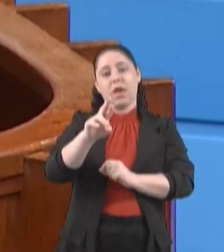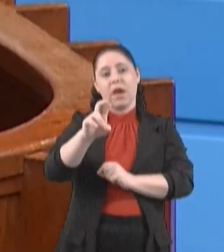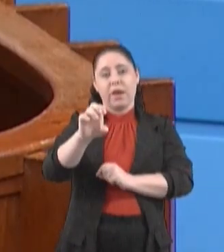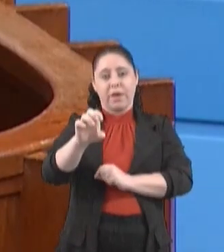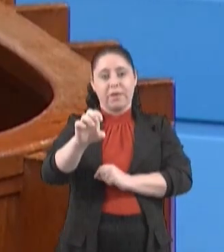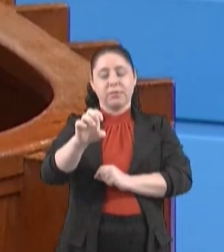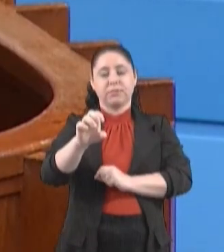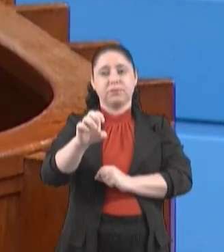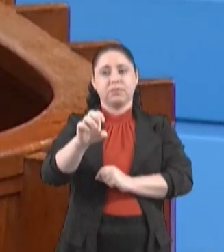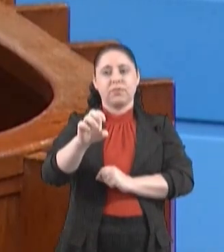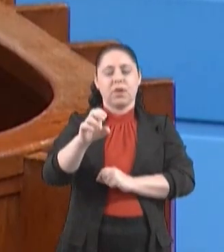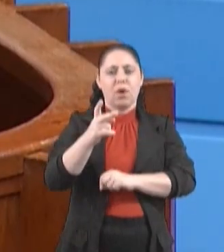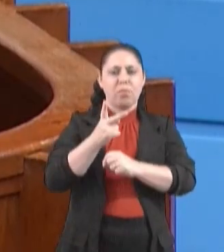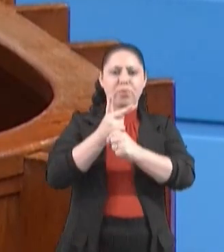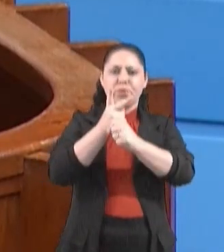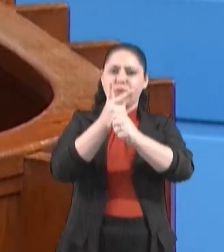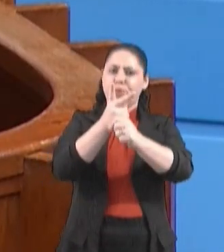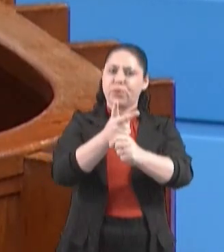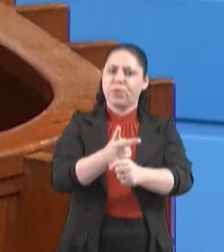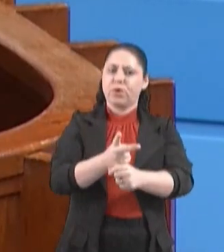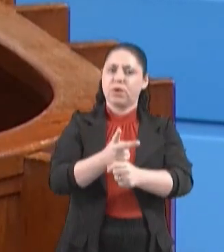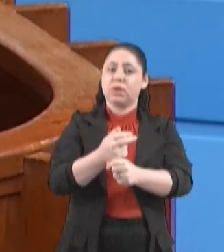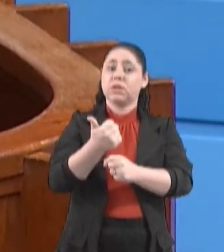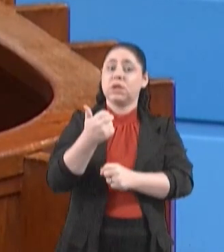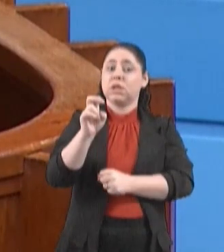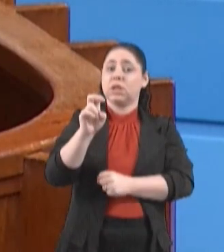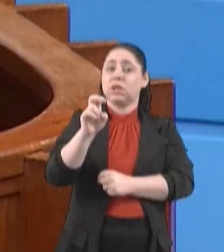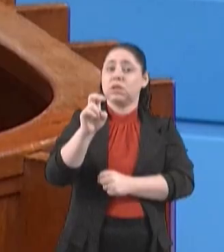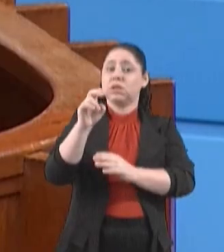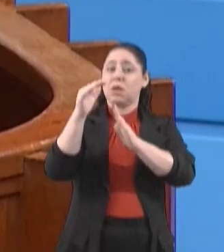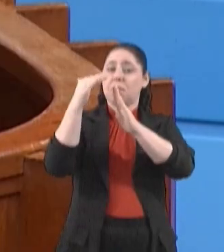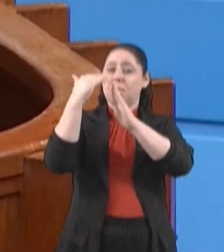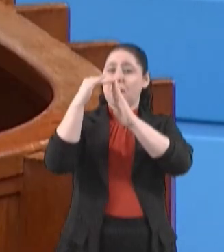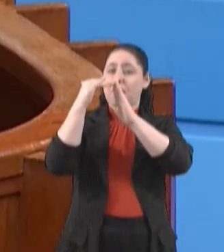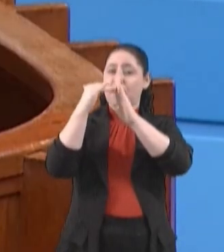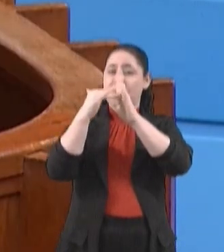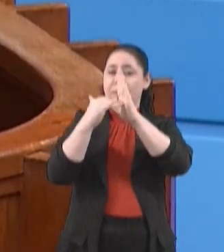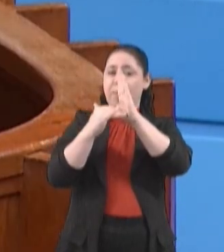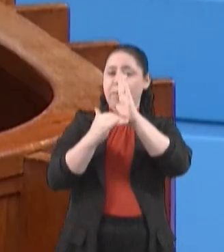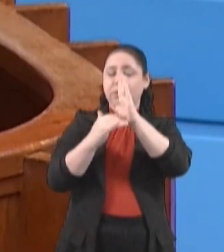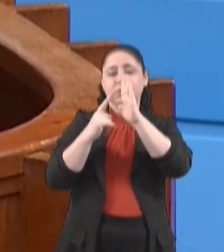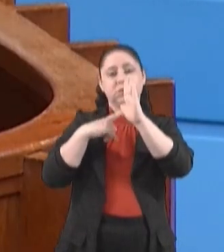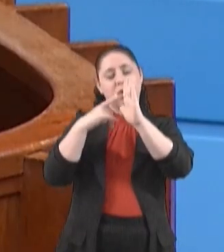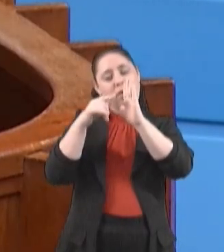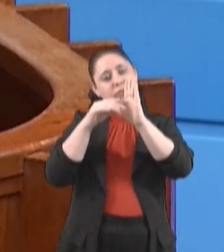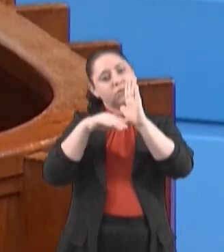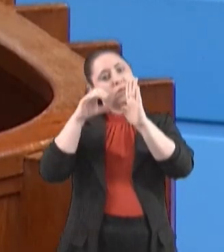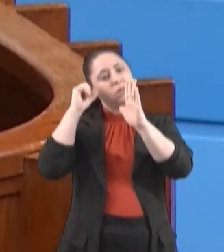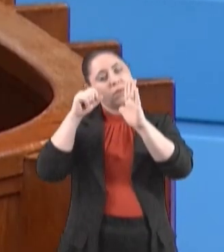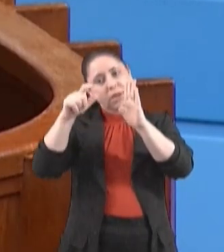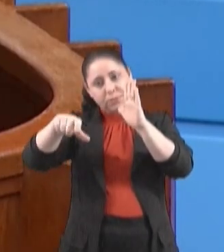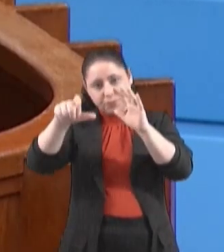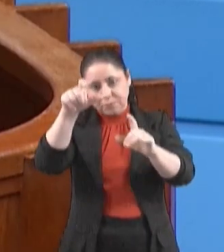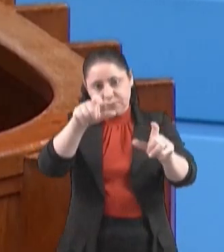TRE. E aí o procurador, de 15 itens que havia sido